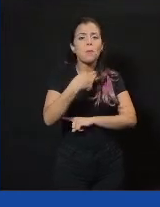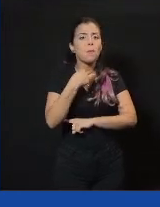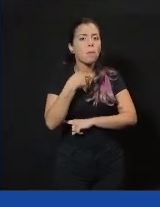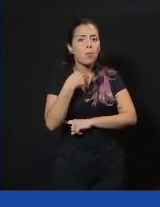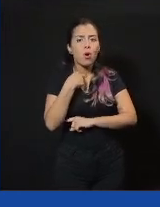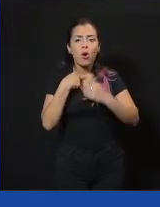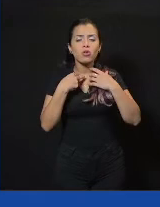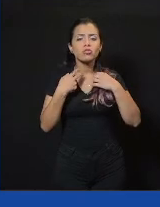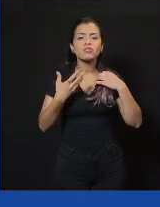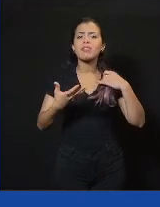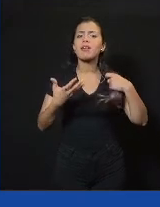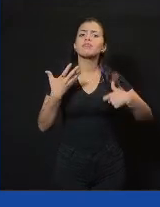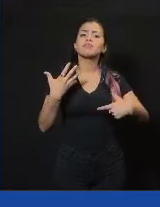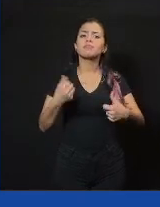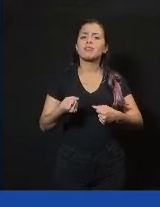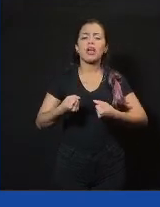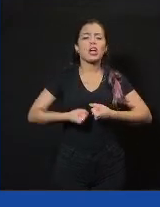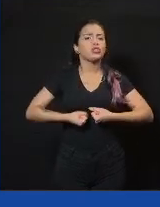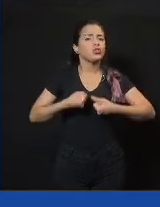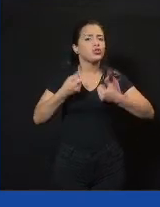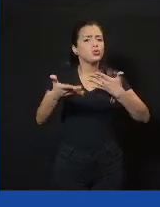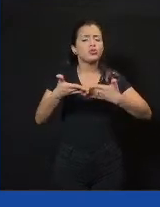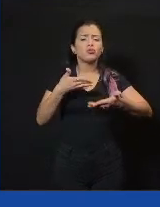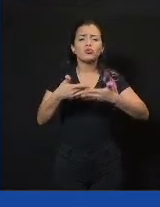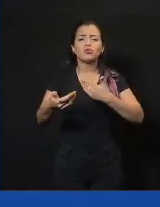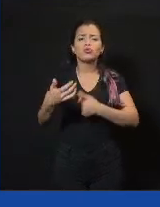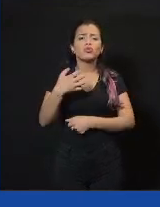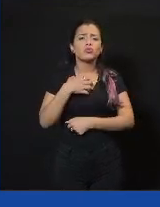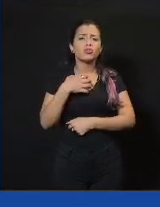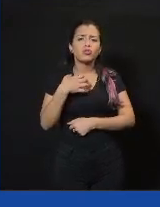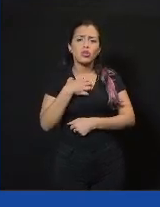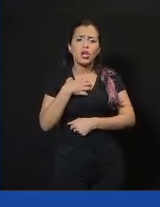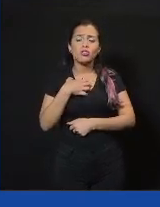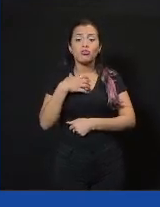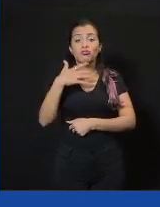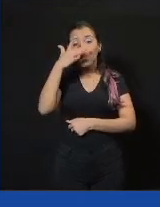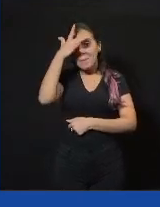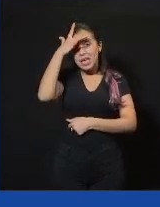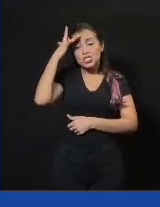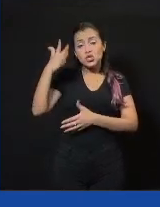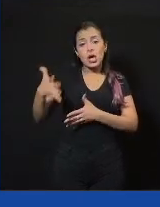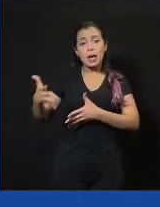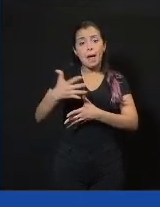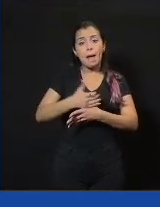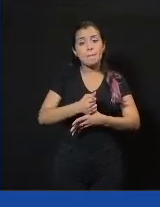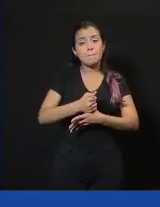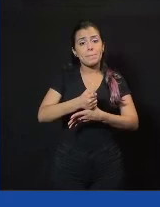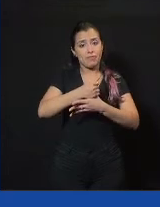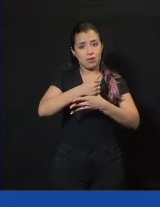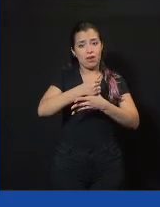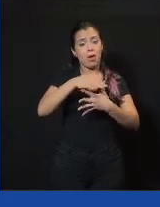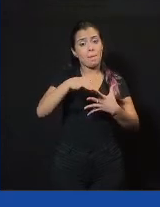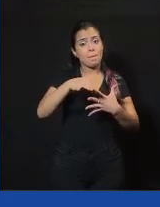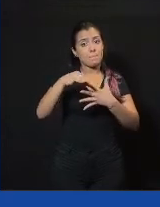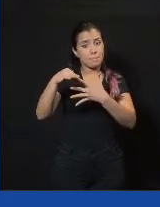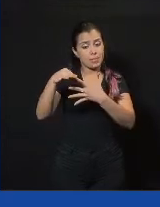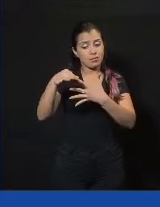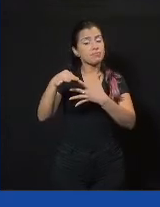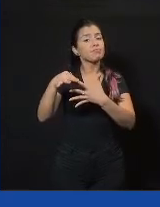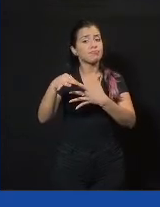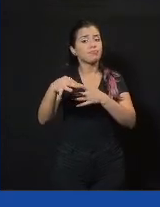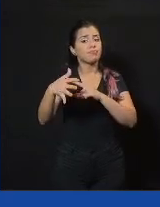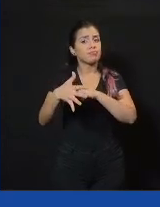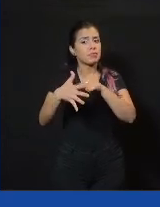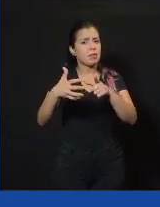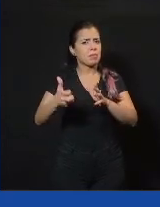levar pelos discursos como se indígenas fossem privilegiados. É privilegiado aqueles que em 1500